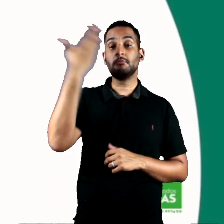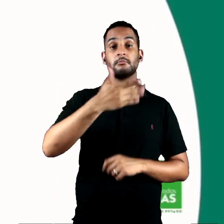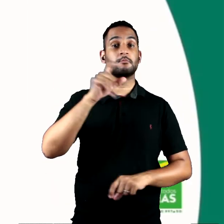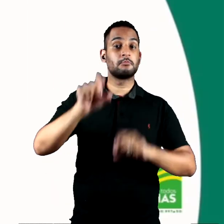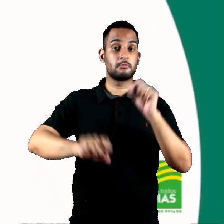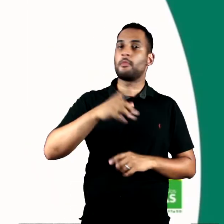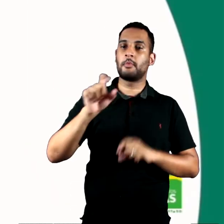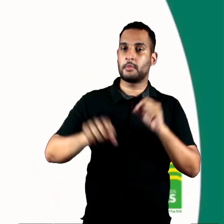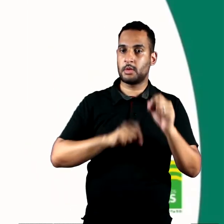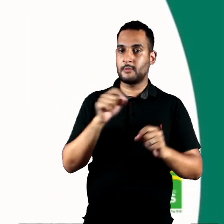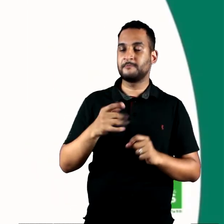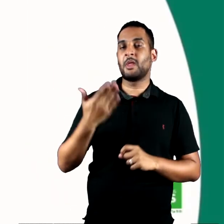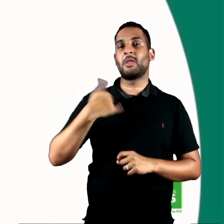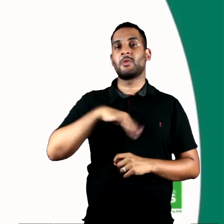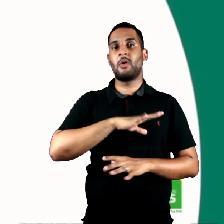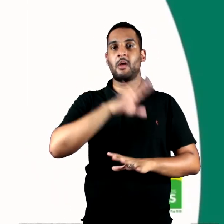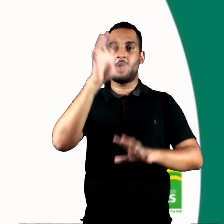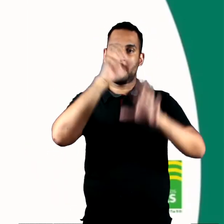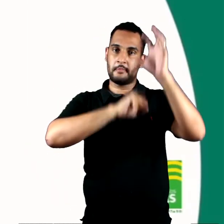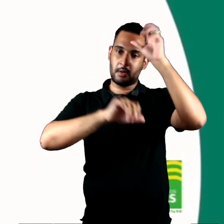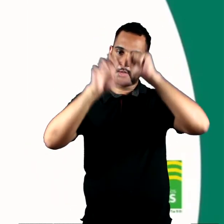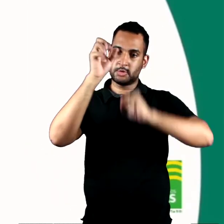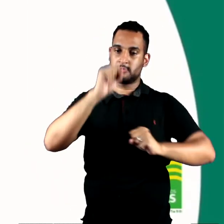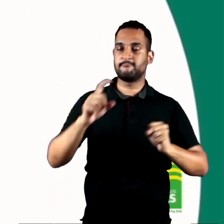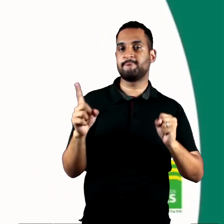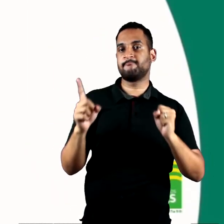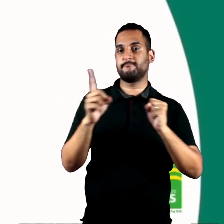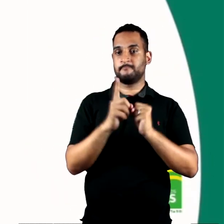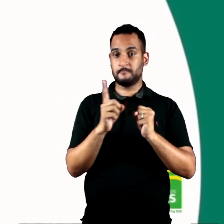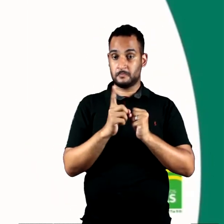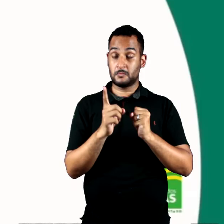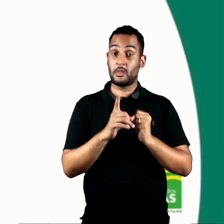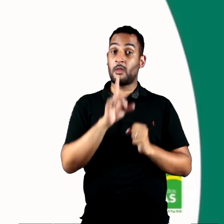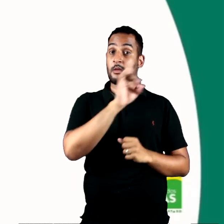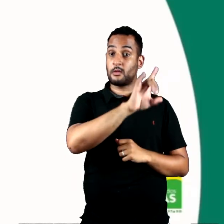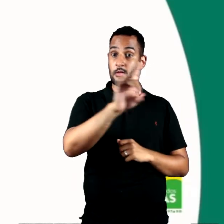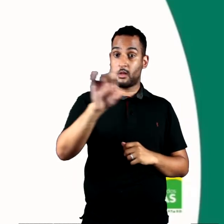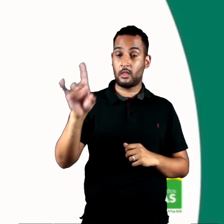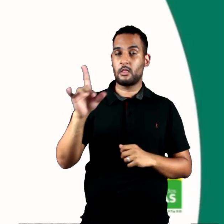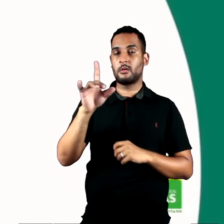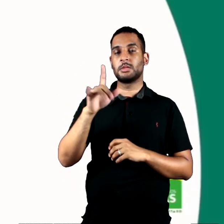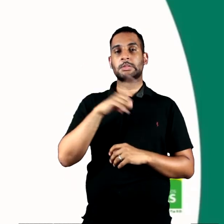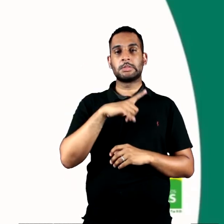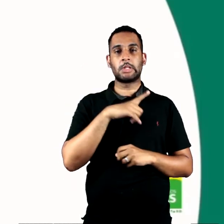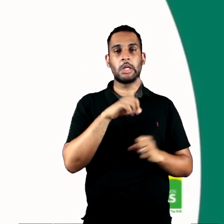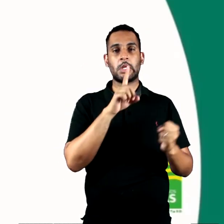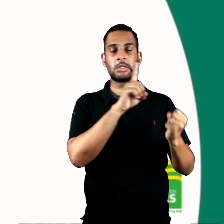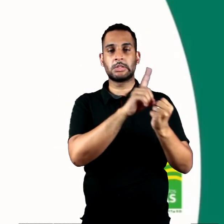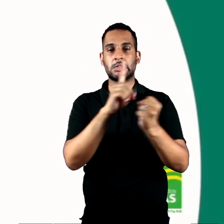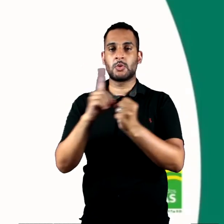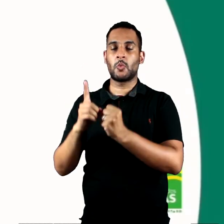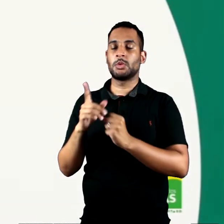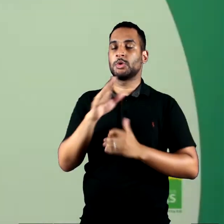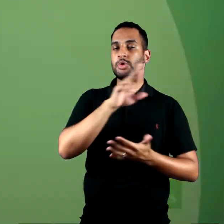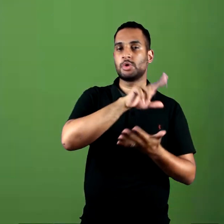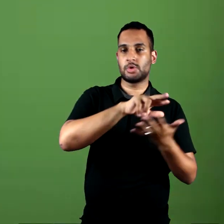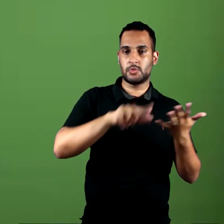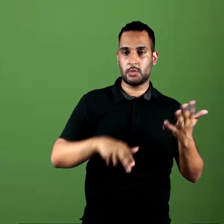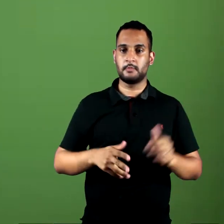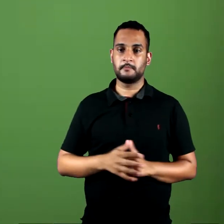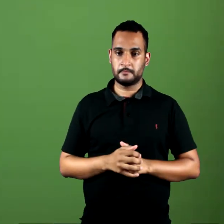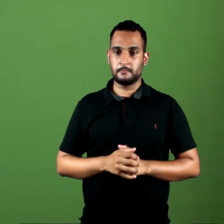o assincronismo. Cada sujeito apresenta assincronismos